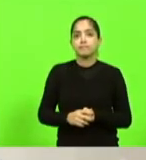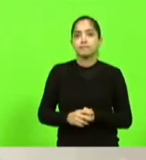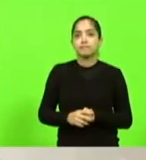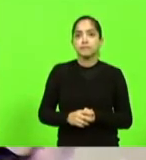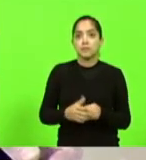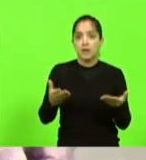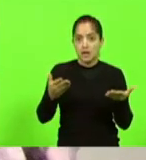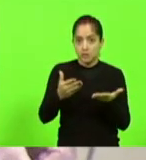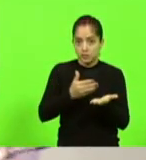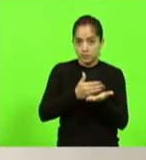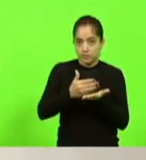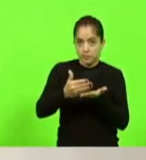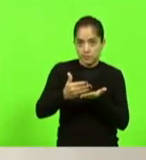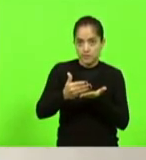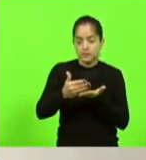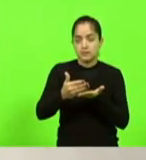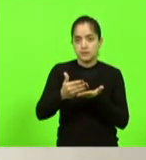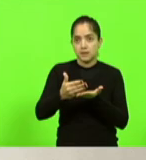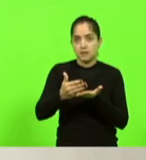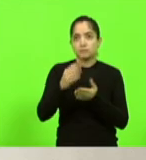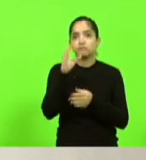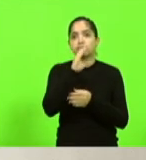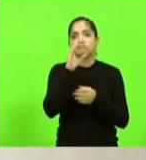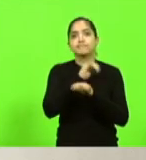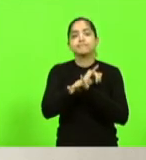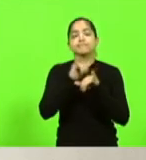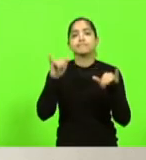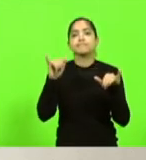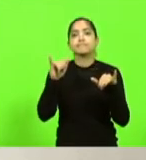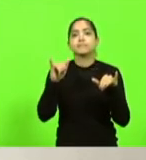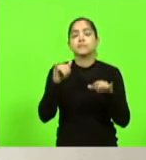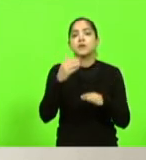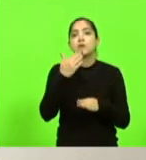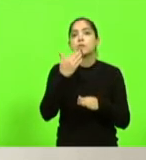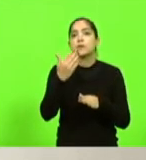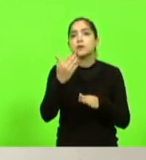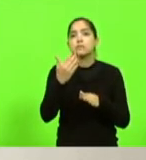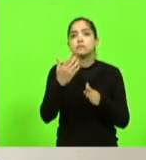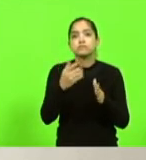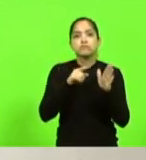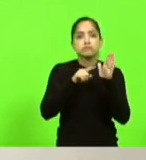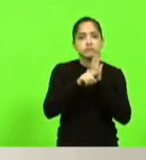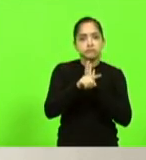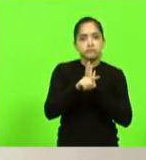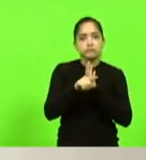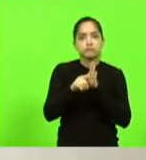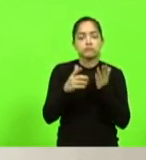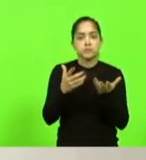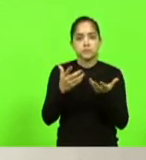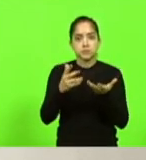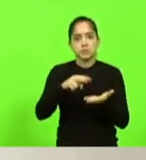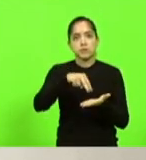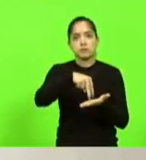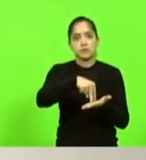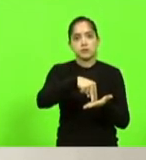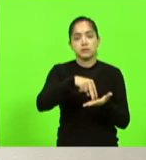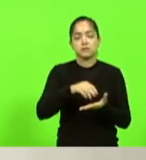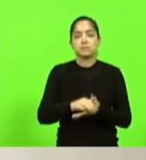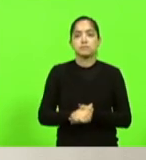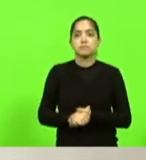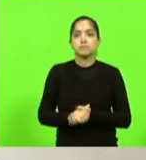Entraremos agora, então, imediatamente em breves comunicações. Eu pergunto se há interesse em algum deputado fazer o uso da palavra.